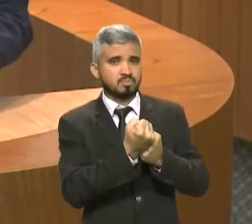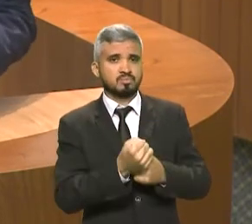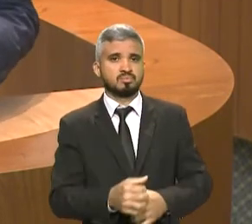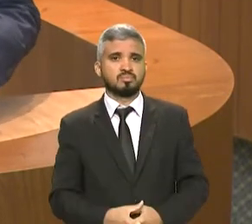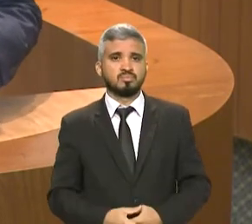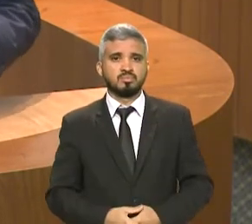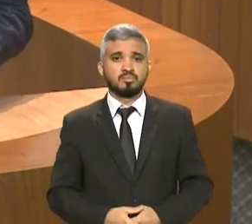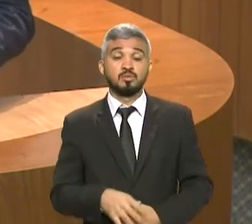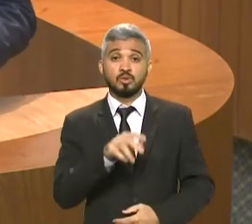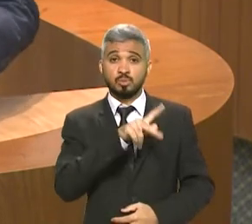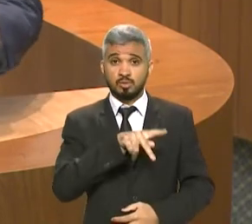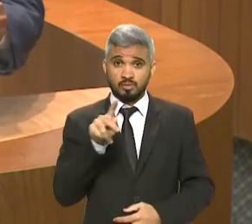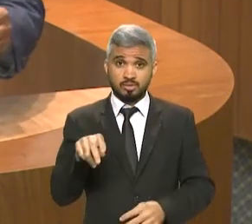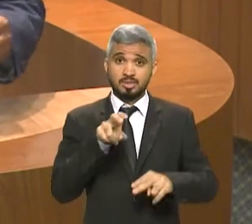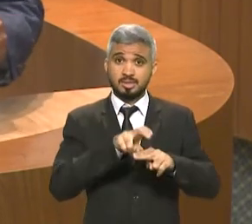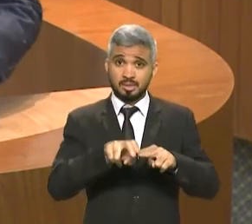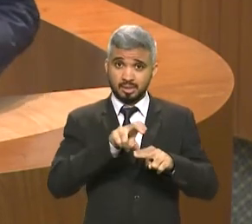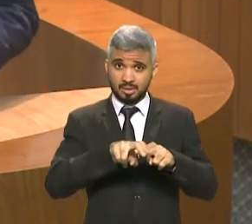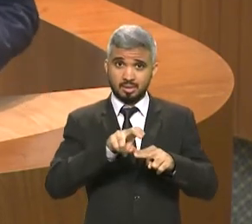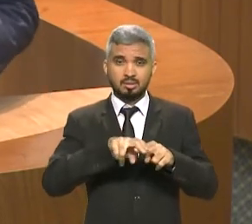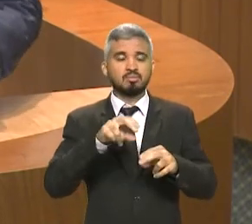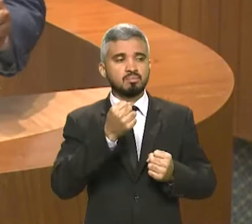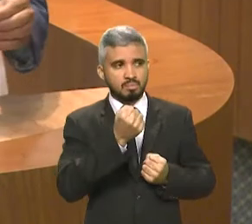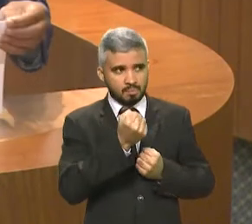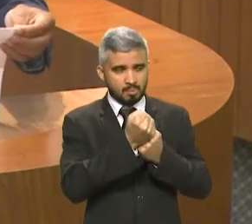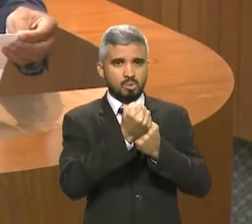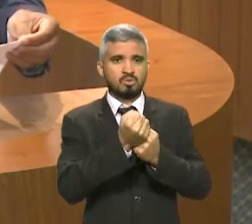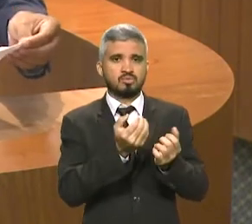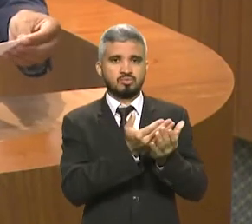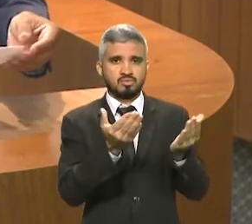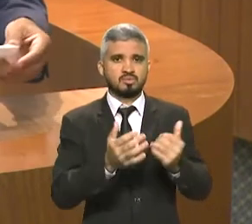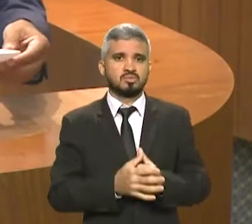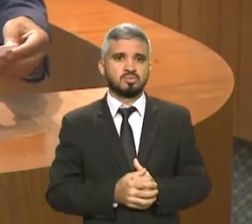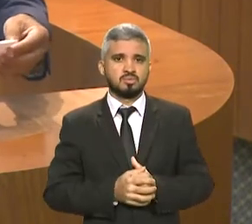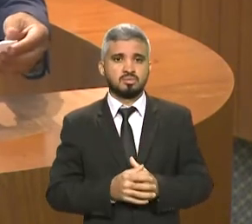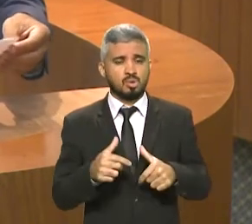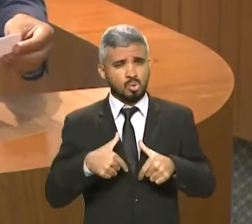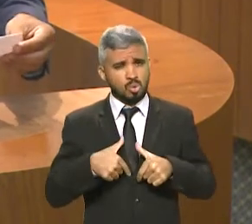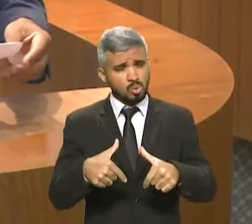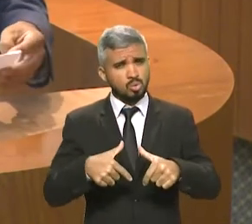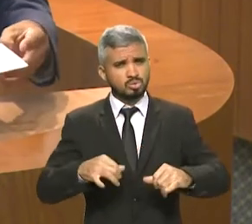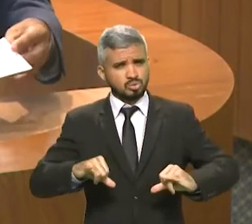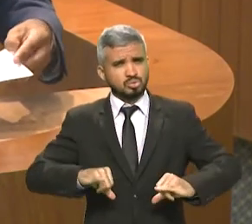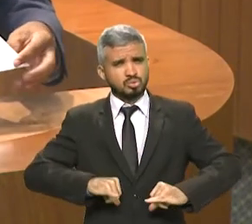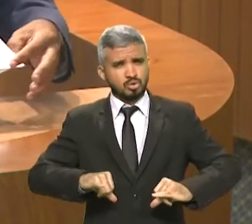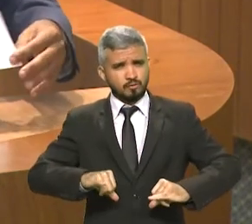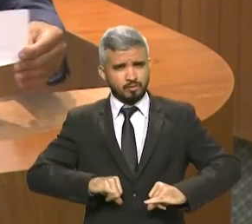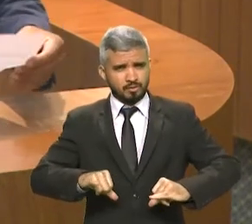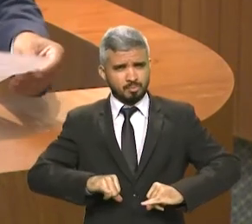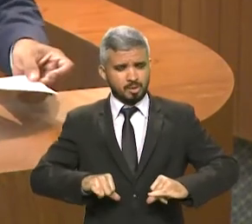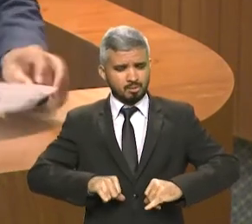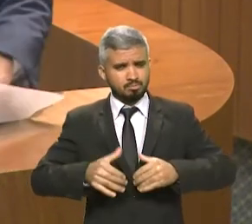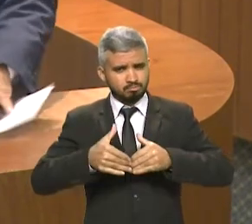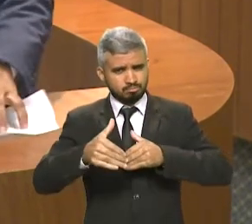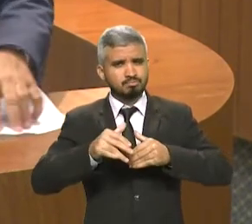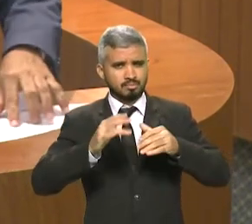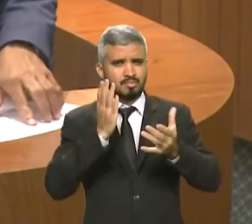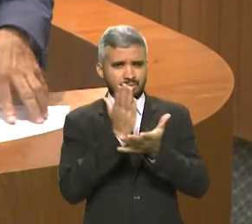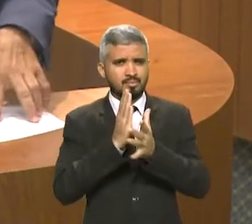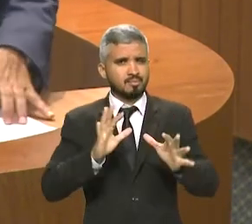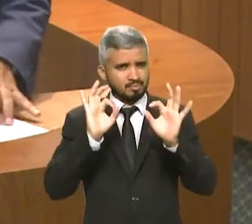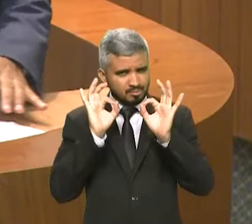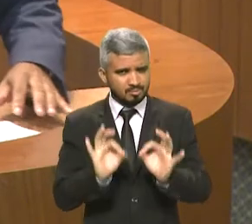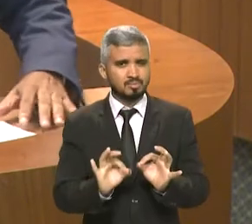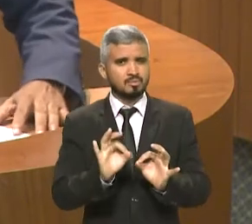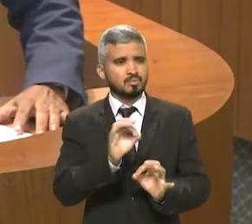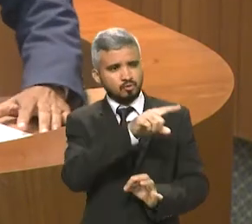Professores de Santa Inês, vou repetir, contem com o nosso apoio. A luta e o sofrimento de vocês vai acabar. E vocês vão sair vitoriosos, pode